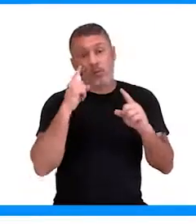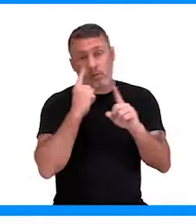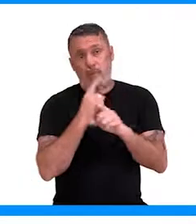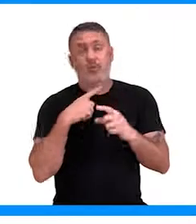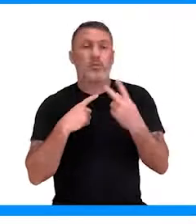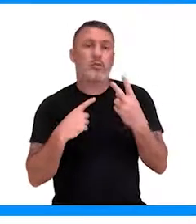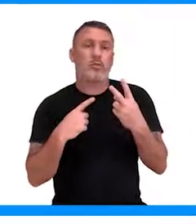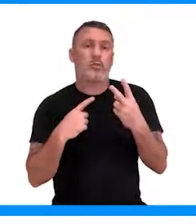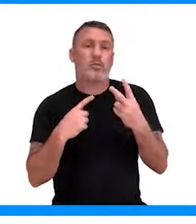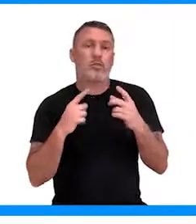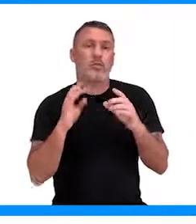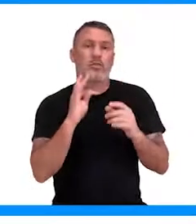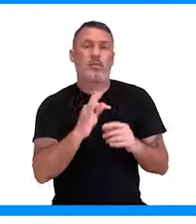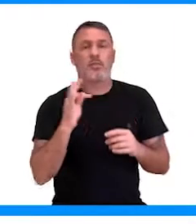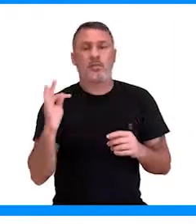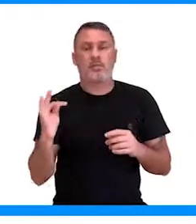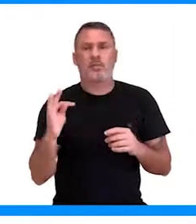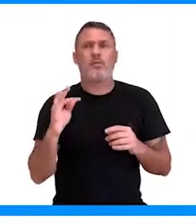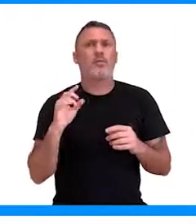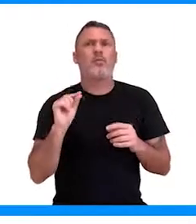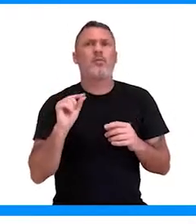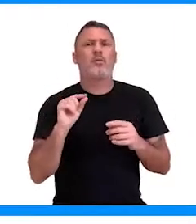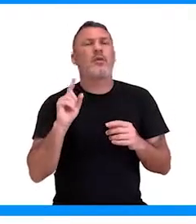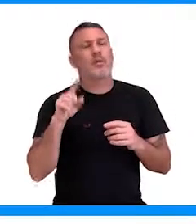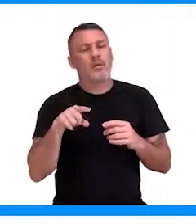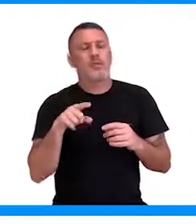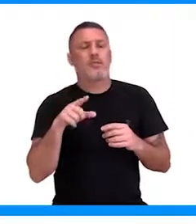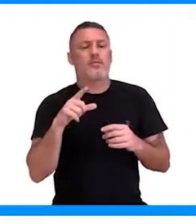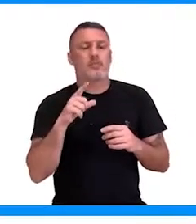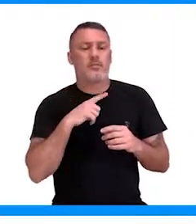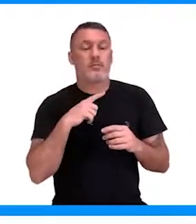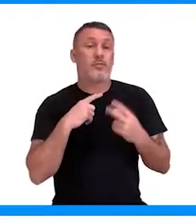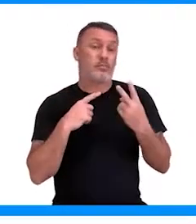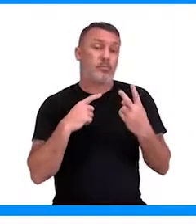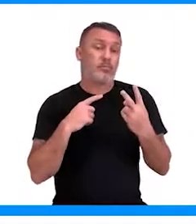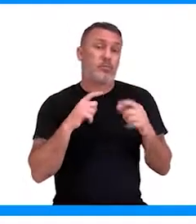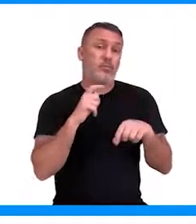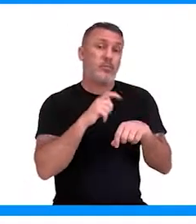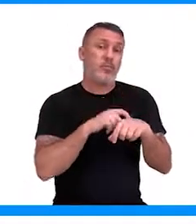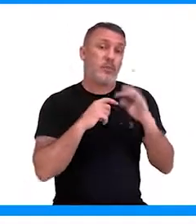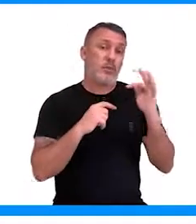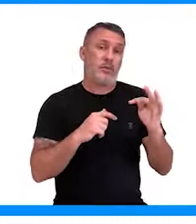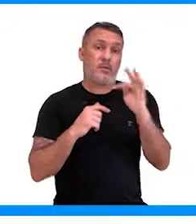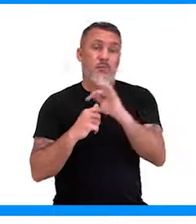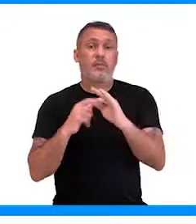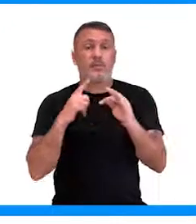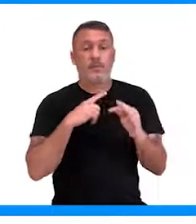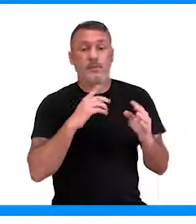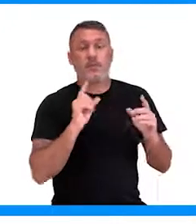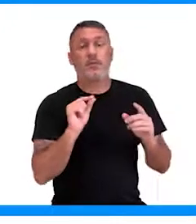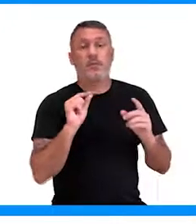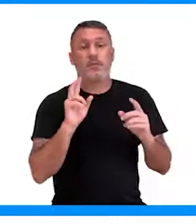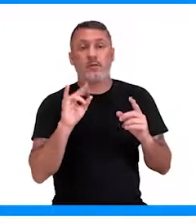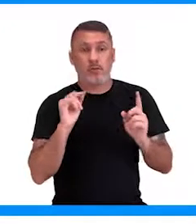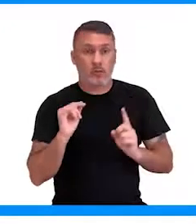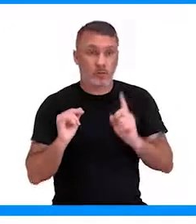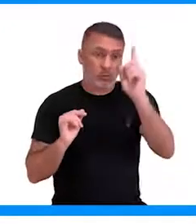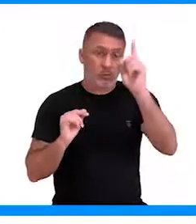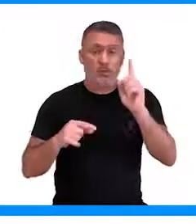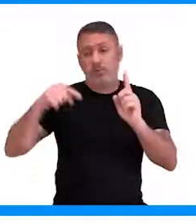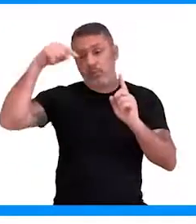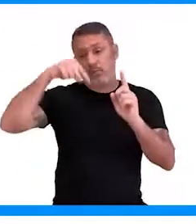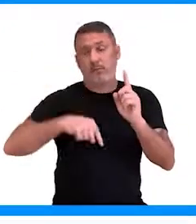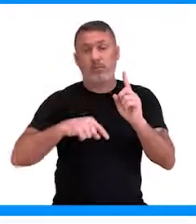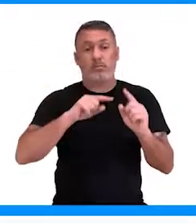encontrar 2 valores de tempo. Ou seja, são os 2 tempos que ele vai passar na subida e na